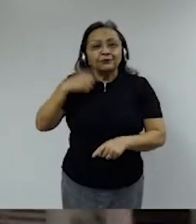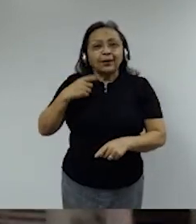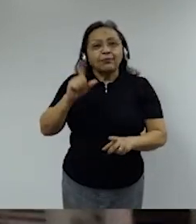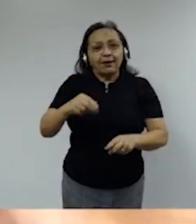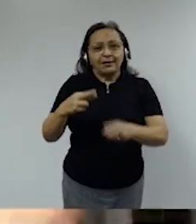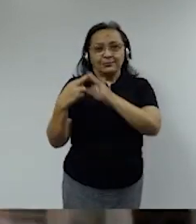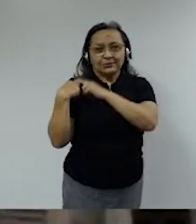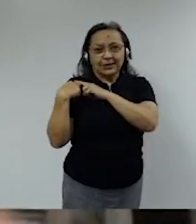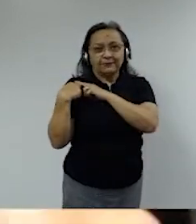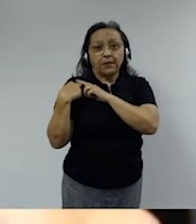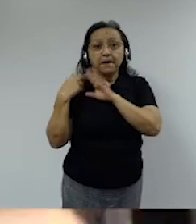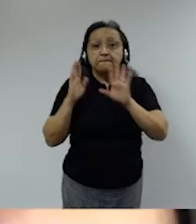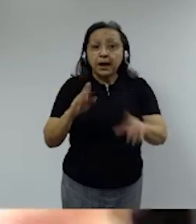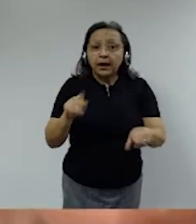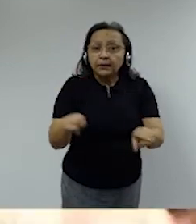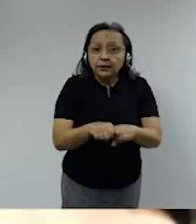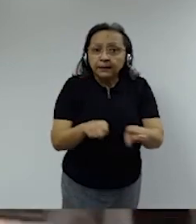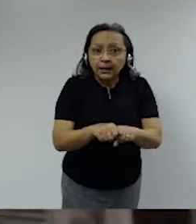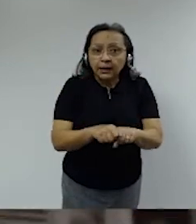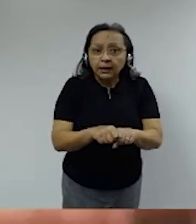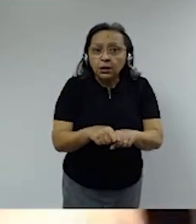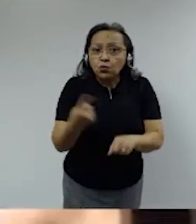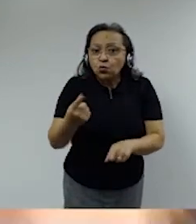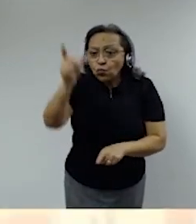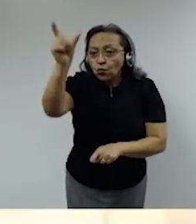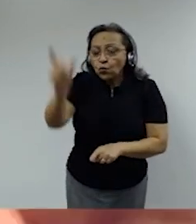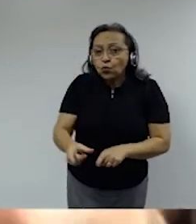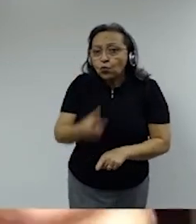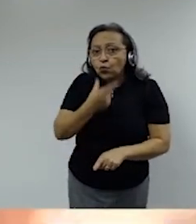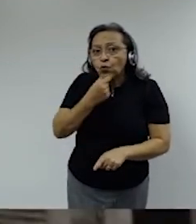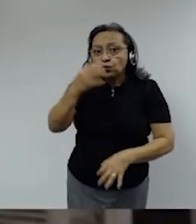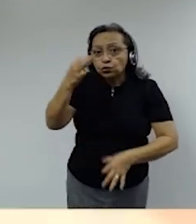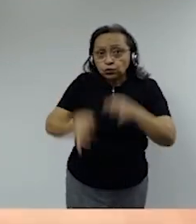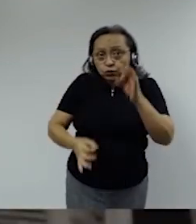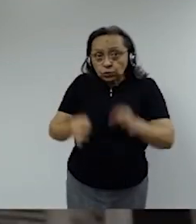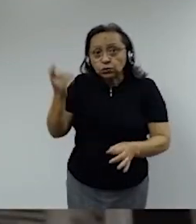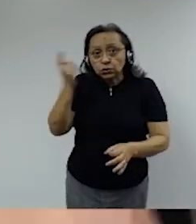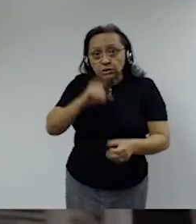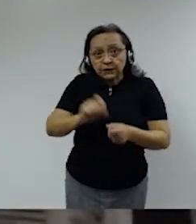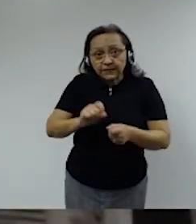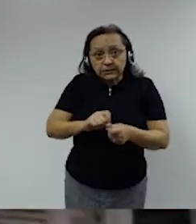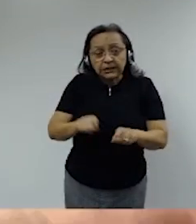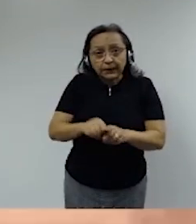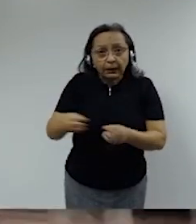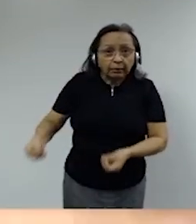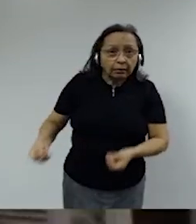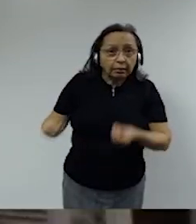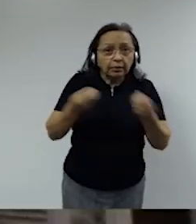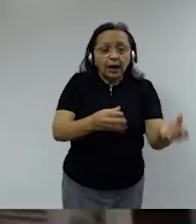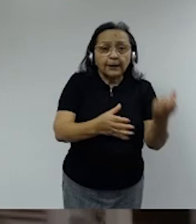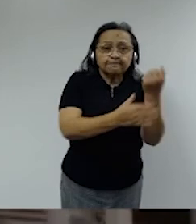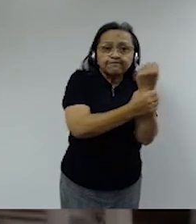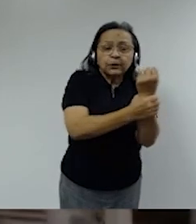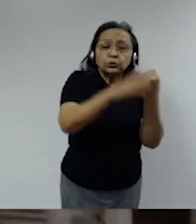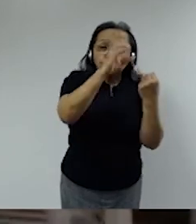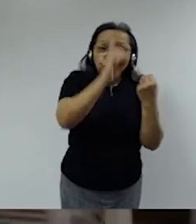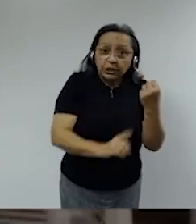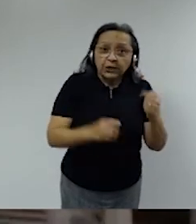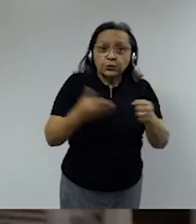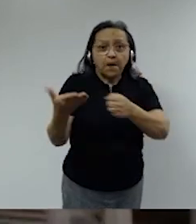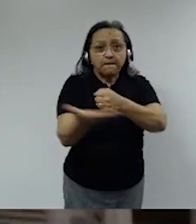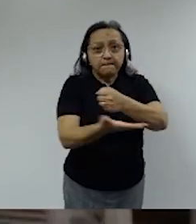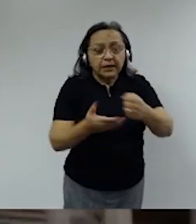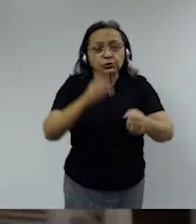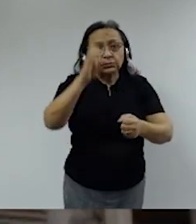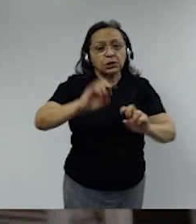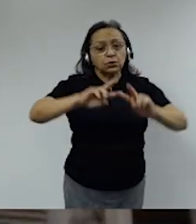tempo, um juiz que consiga realizar e assegurar para todos e cada um os seus direitos fundamentais e os direitos